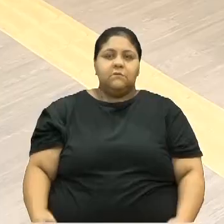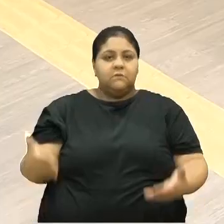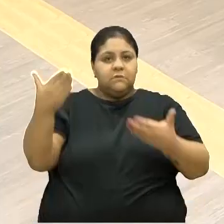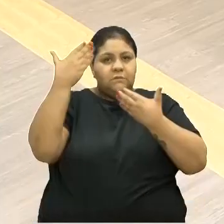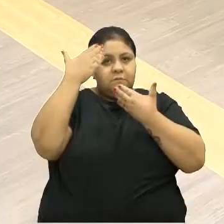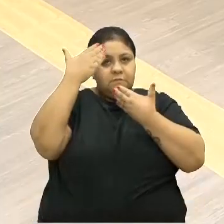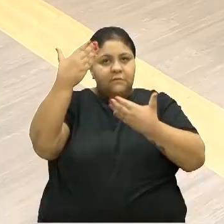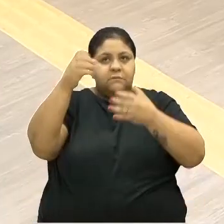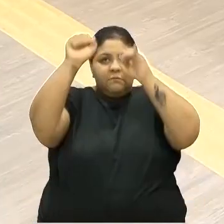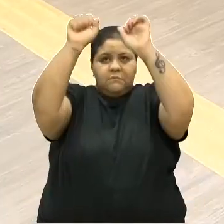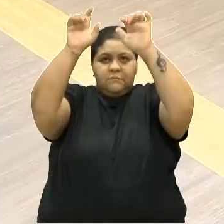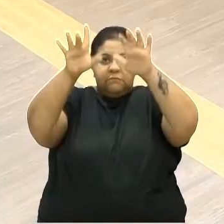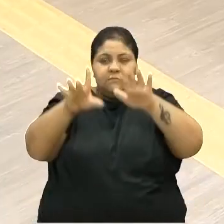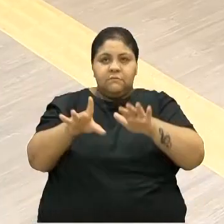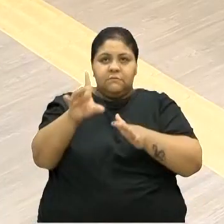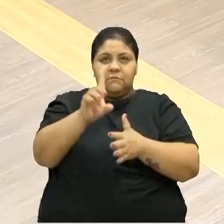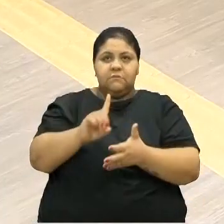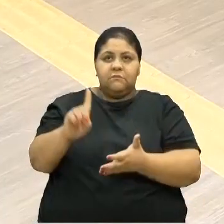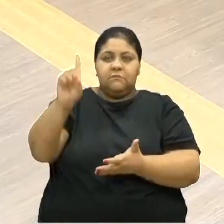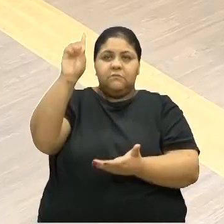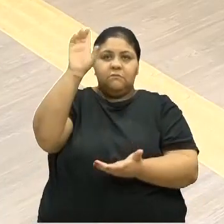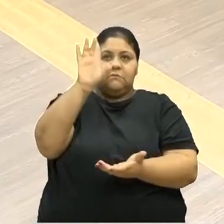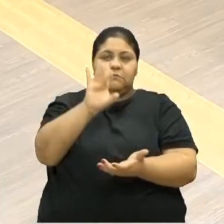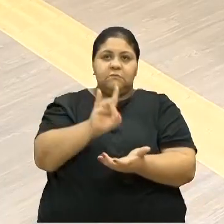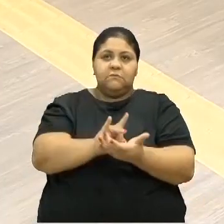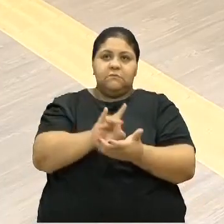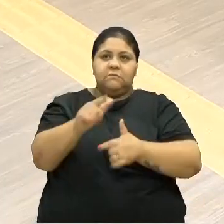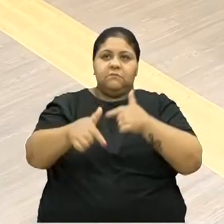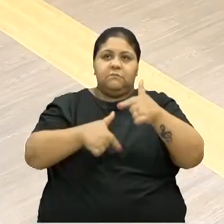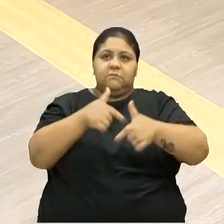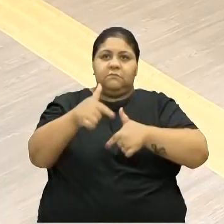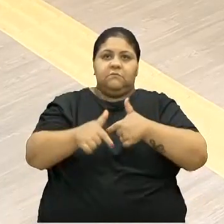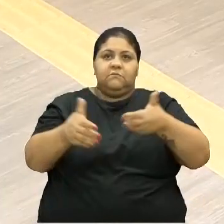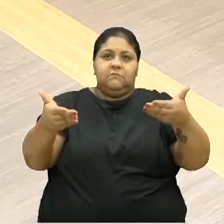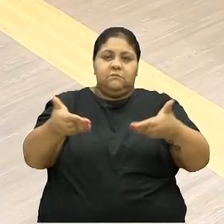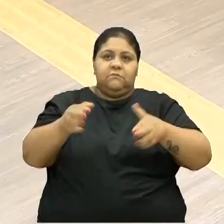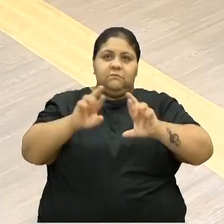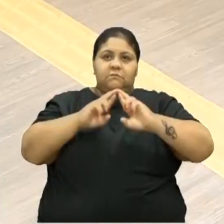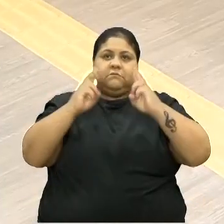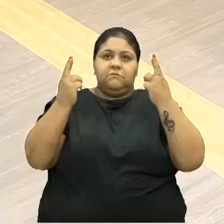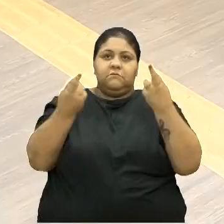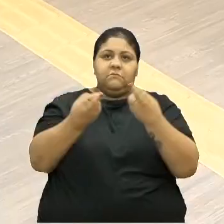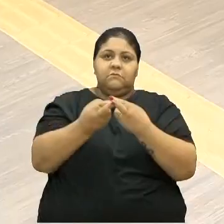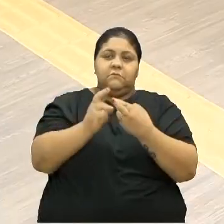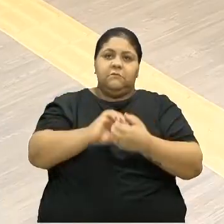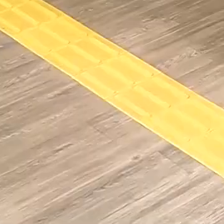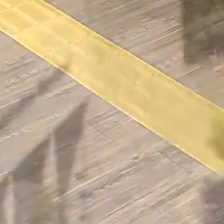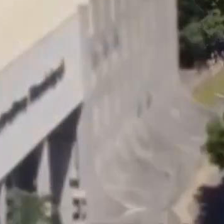Agradecendo a proteção de Deus, declaro encerrados os trabalhos da presente sessão.